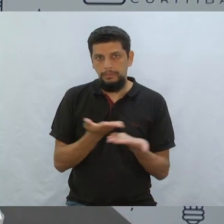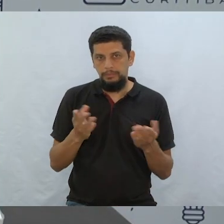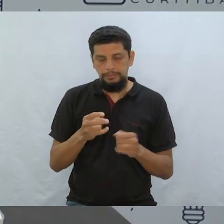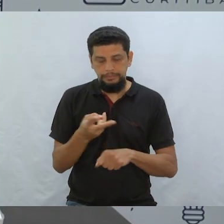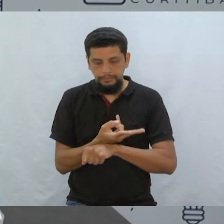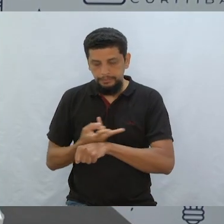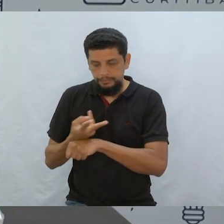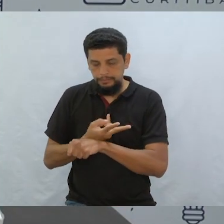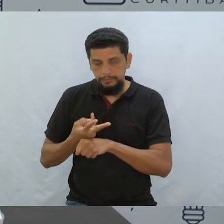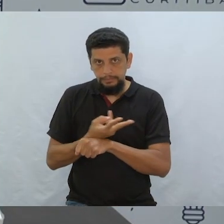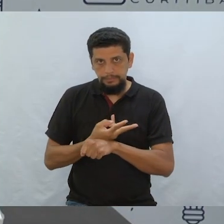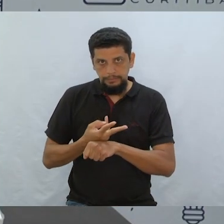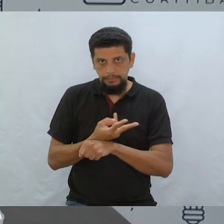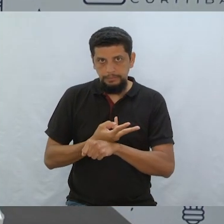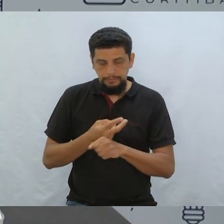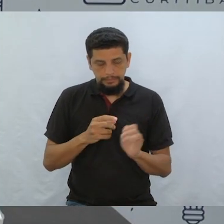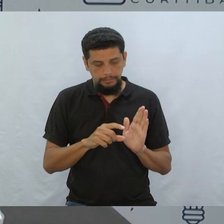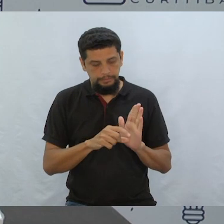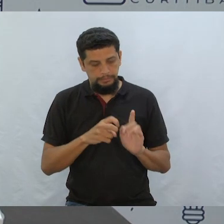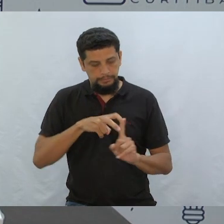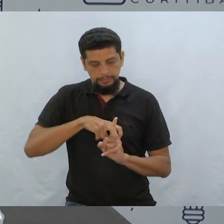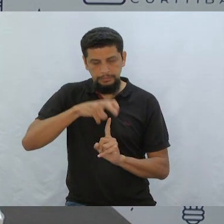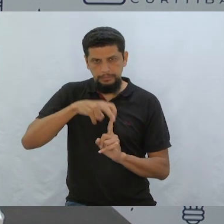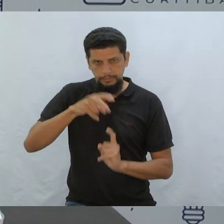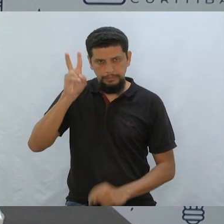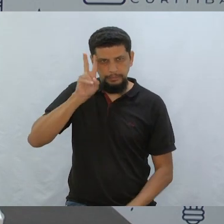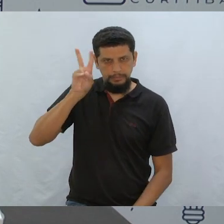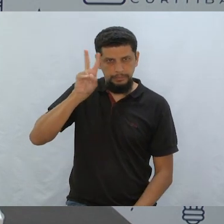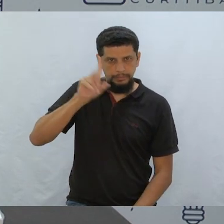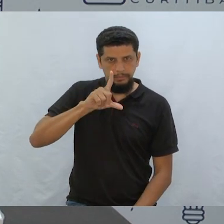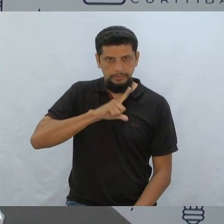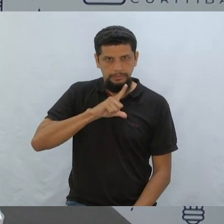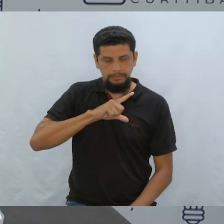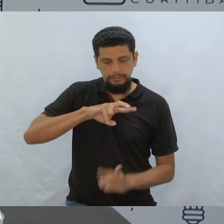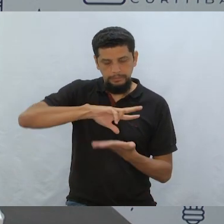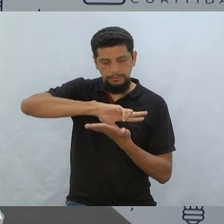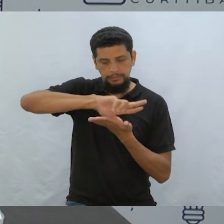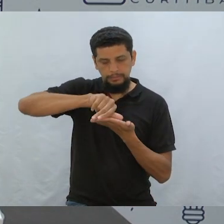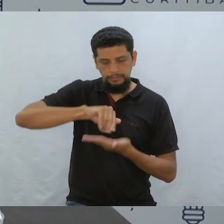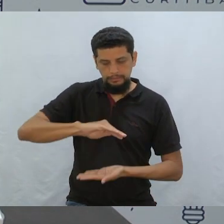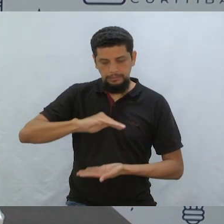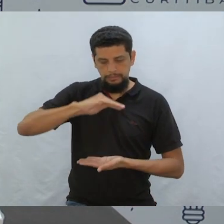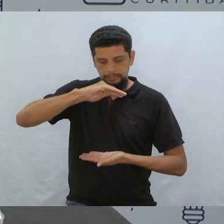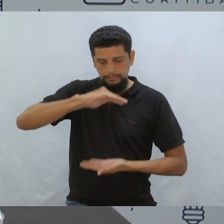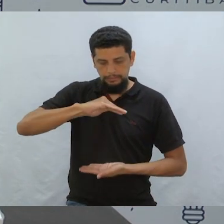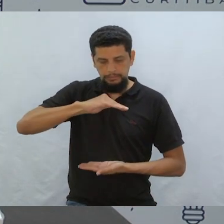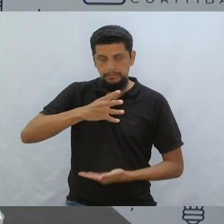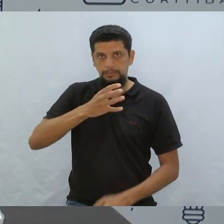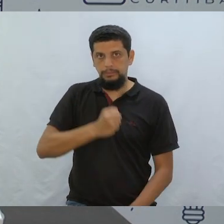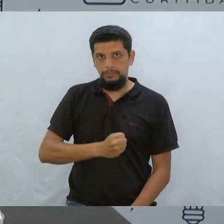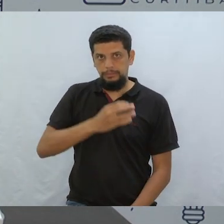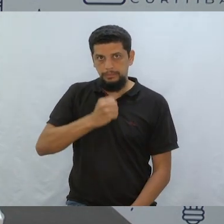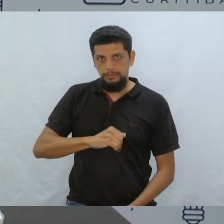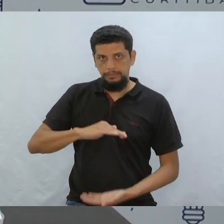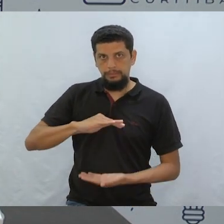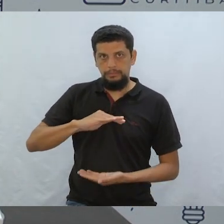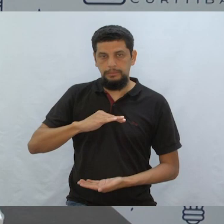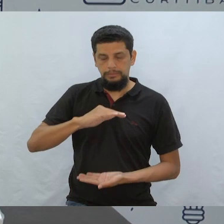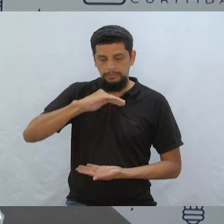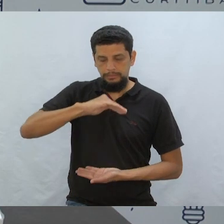vocês procurarem essa embalagem. Lembrem-se que nós temos várias embalagens em casa, né? Temos embalagens de